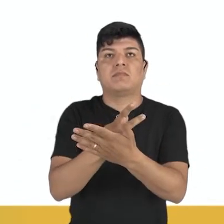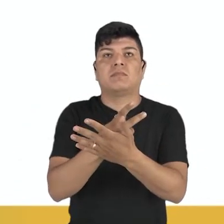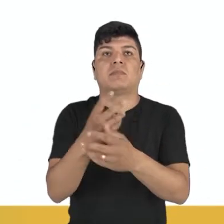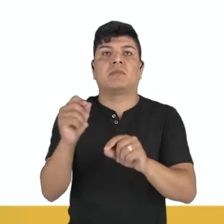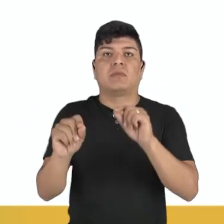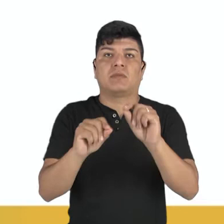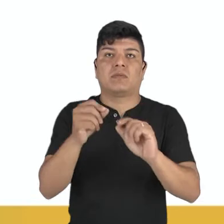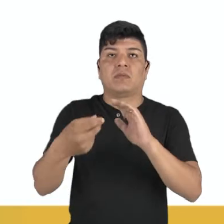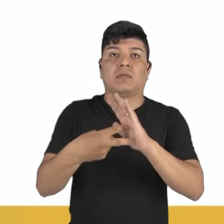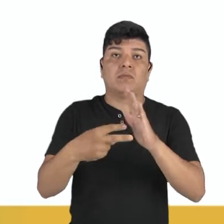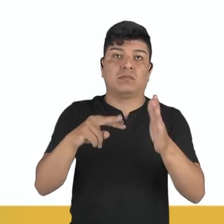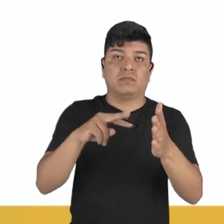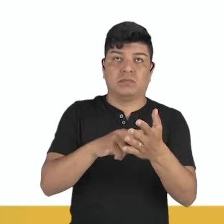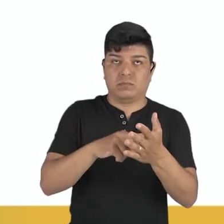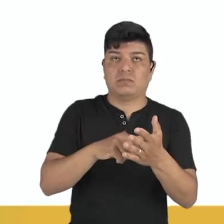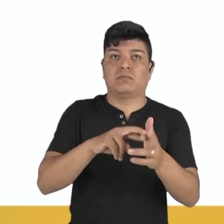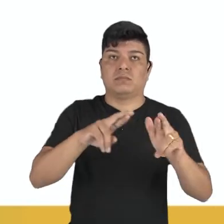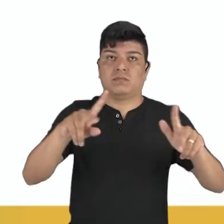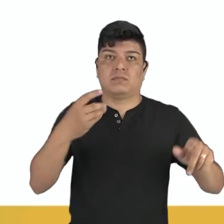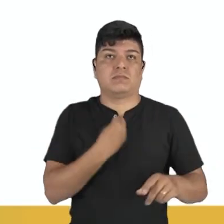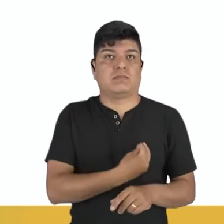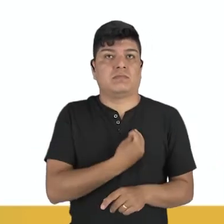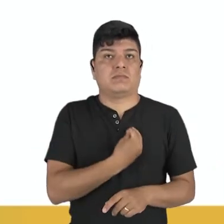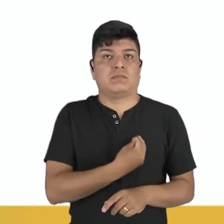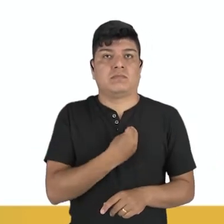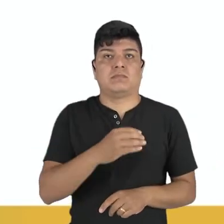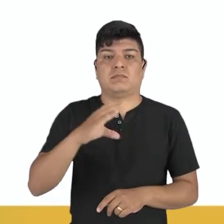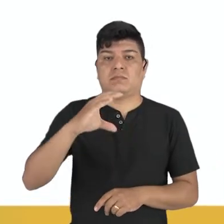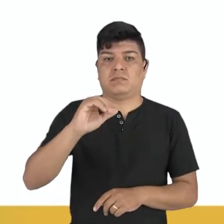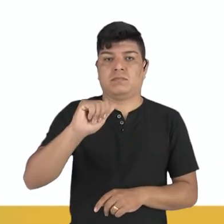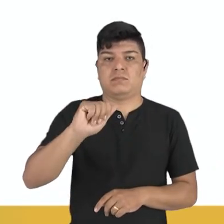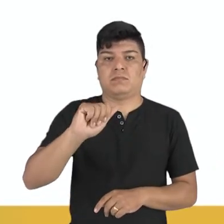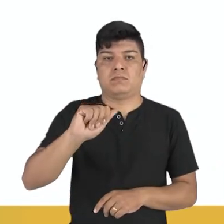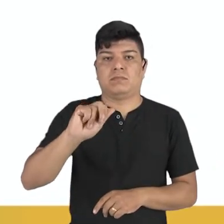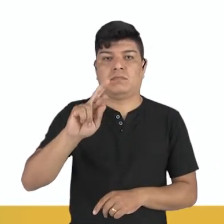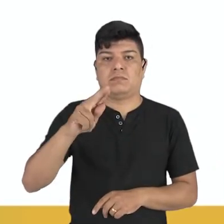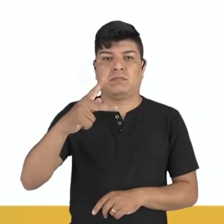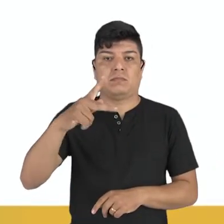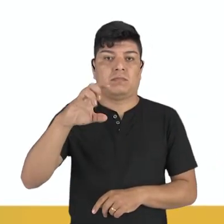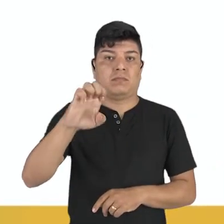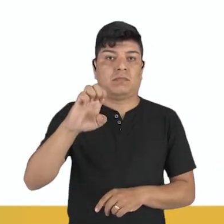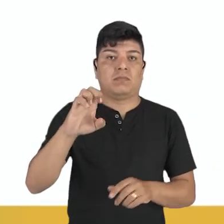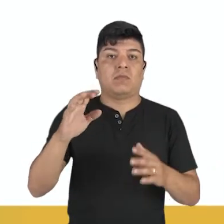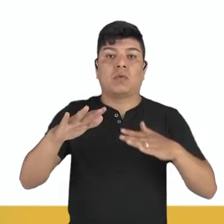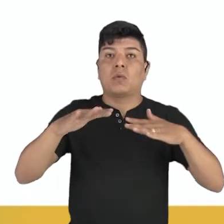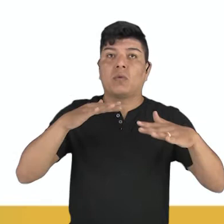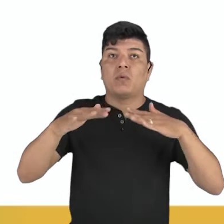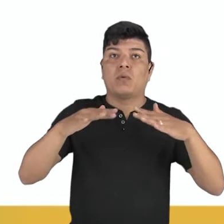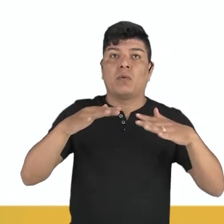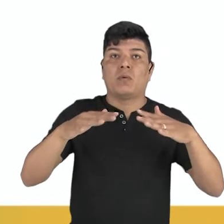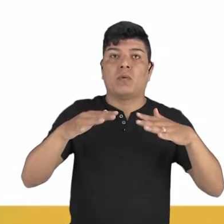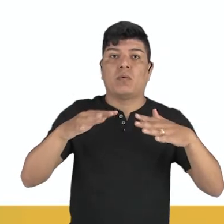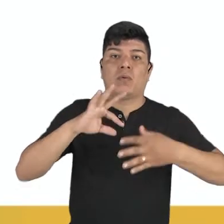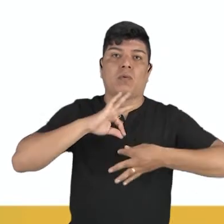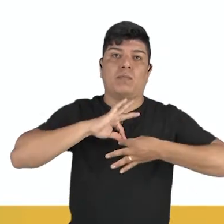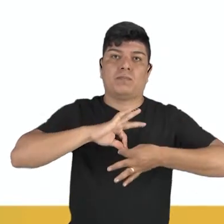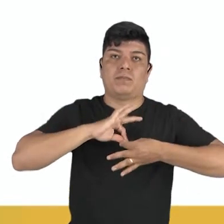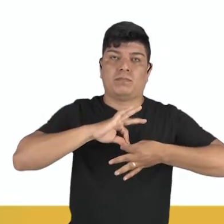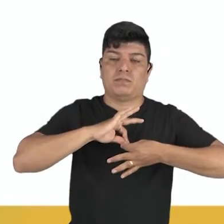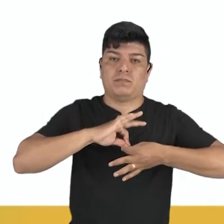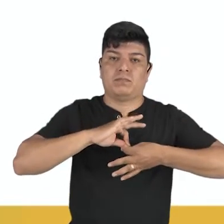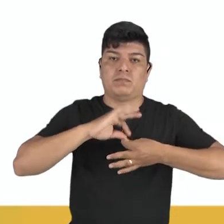da vida e karpedim aproveitar o momento o movimento ligado ao espírito da